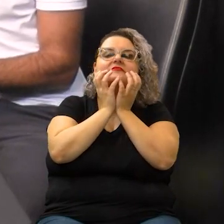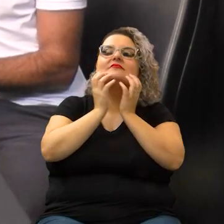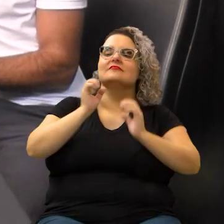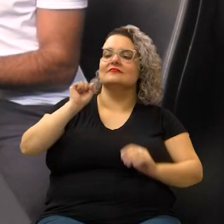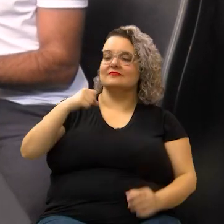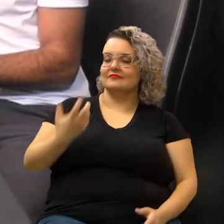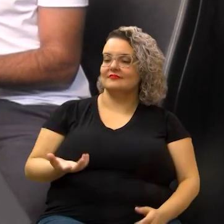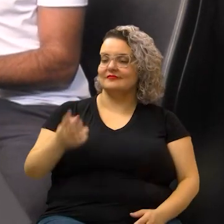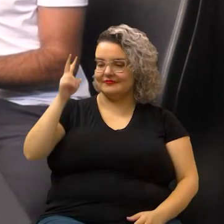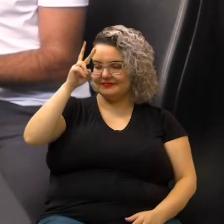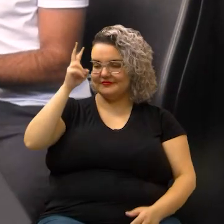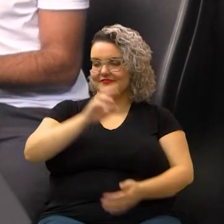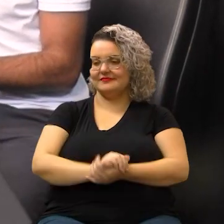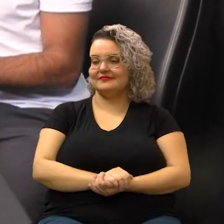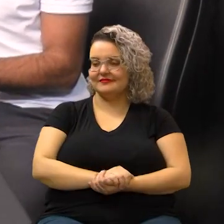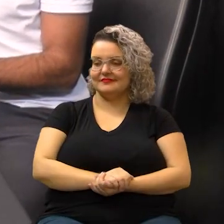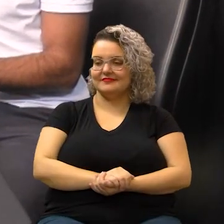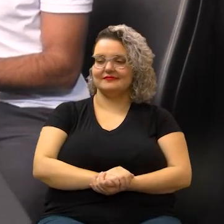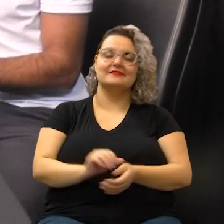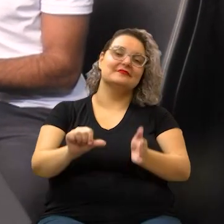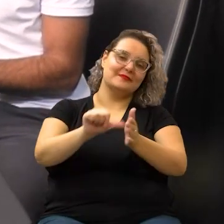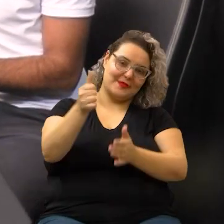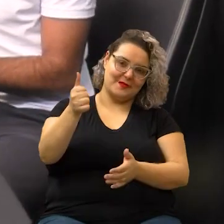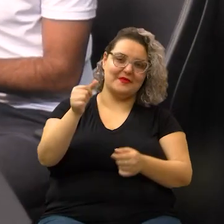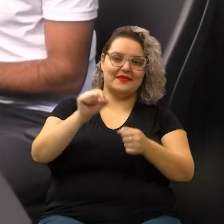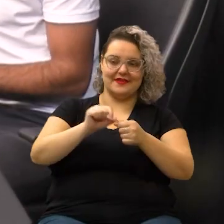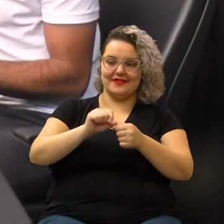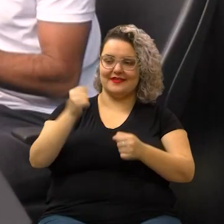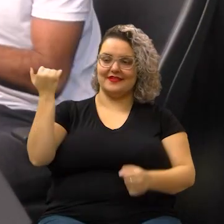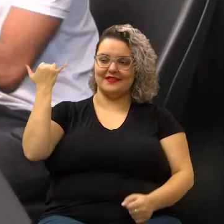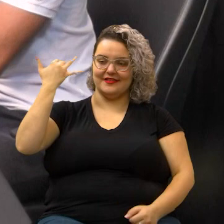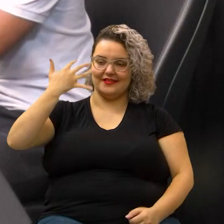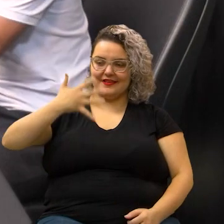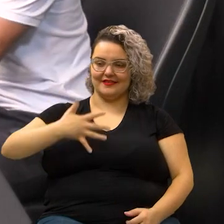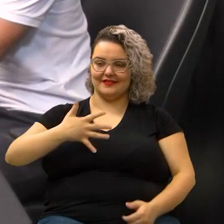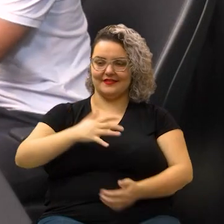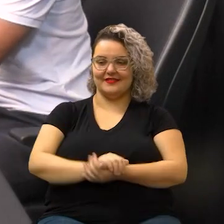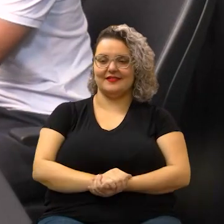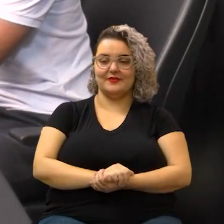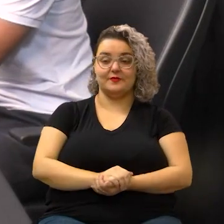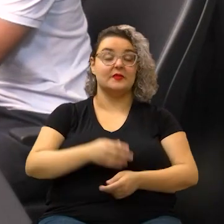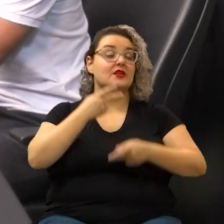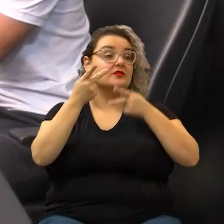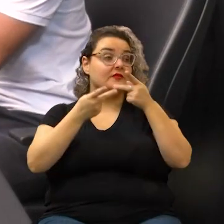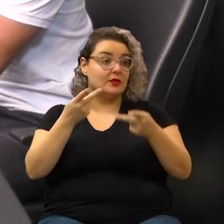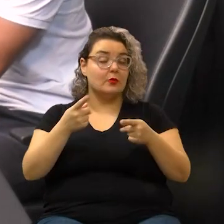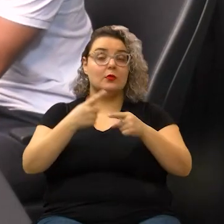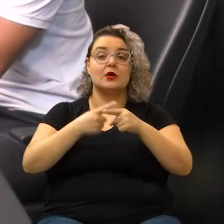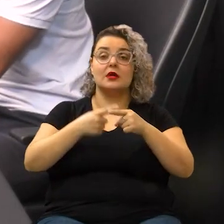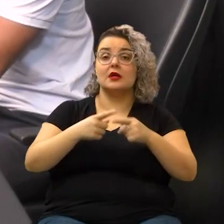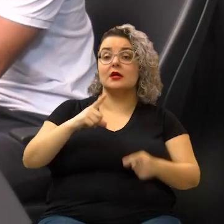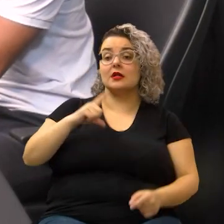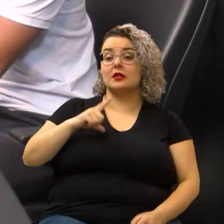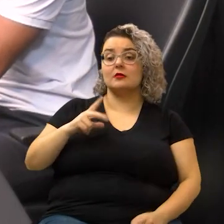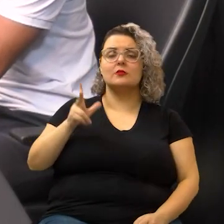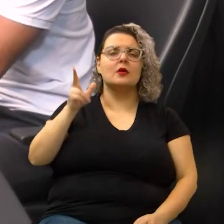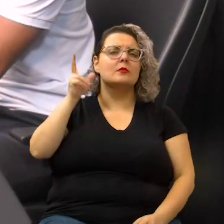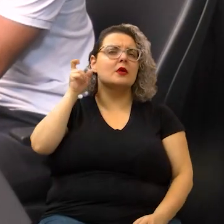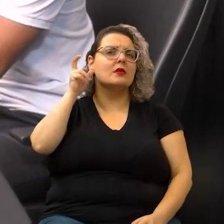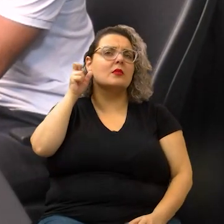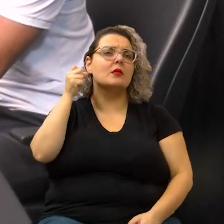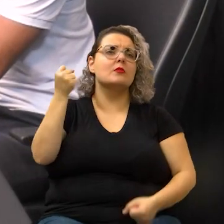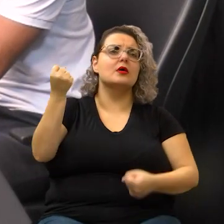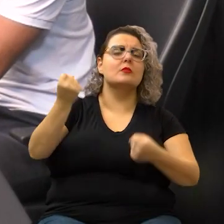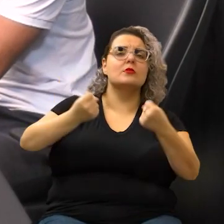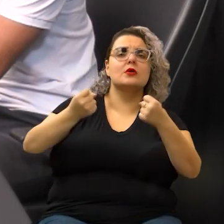barba cerrada, bem lembrado. Então, é a mesmo. Primeira vez que eu faço a minha auto. A gente está falando isso porque tem muita gente que está ouvindo, está lá no